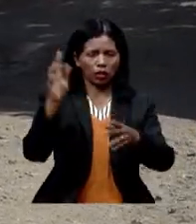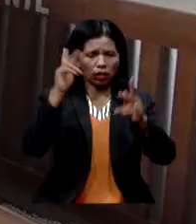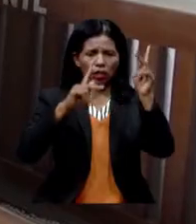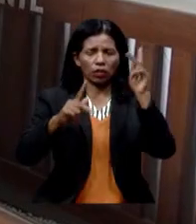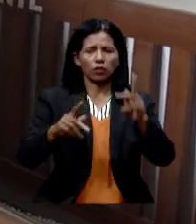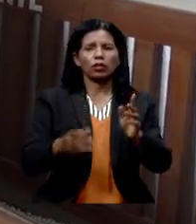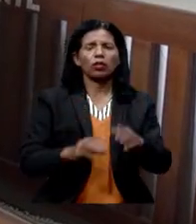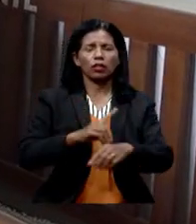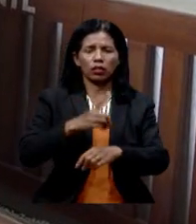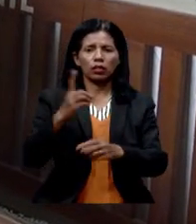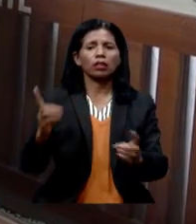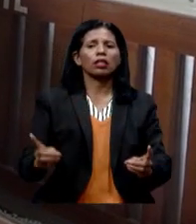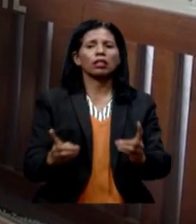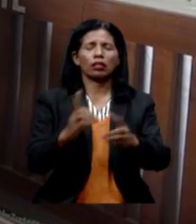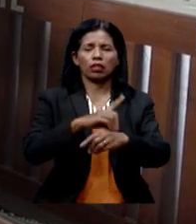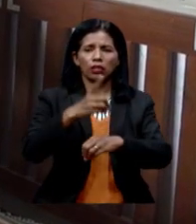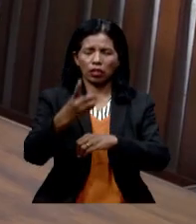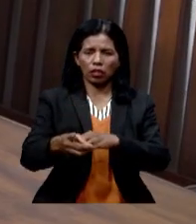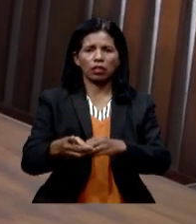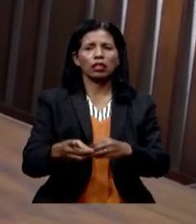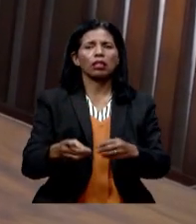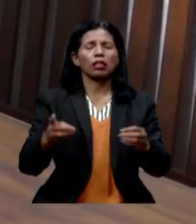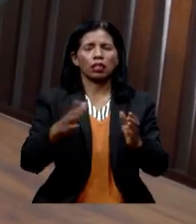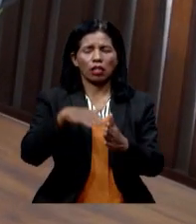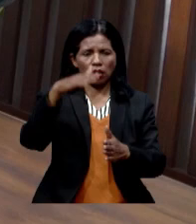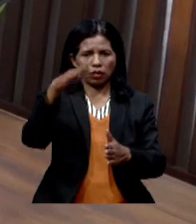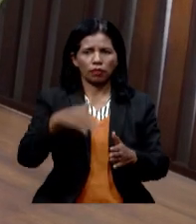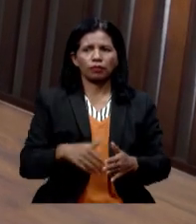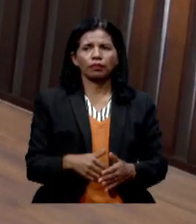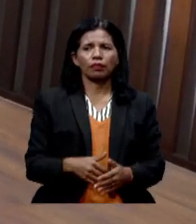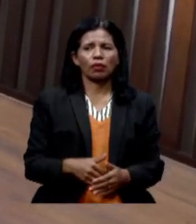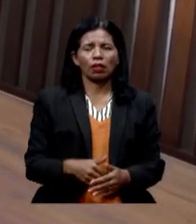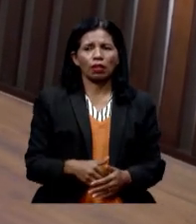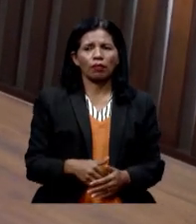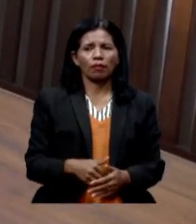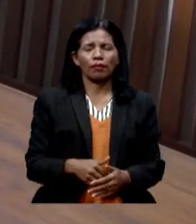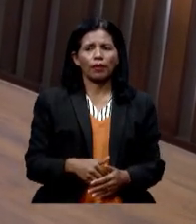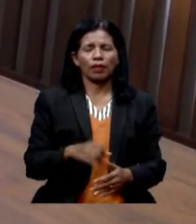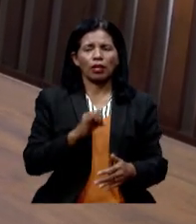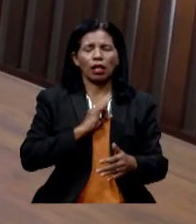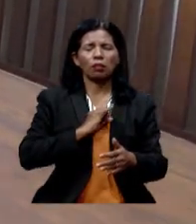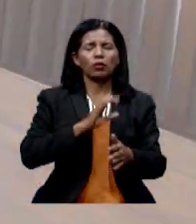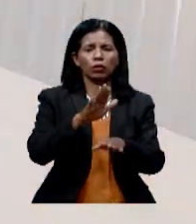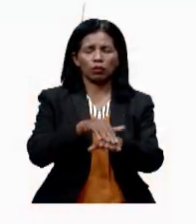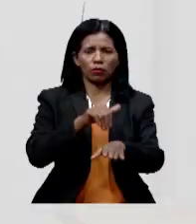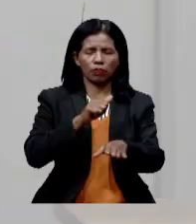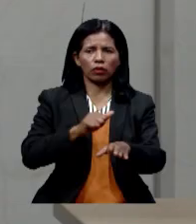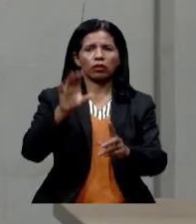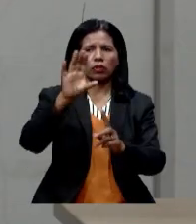acidente as compara rotinangoto. Hoje, vamos a convida a SEF Trânsito e a 14